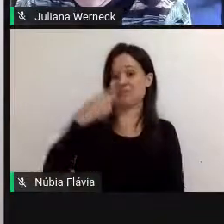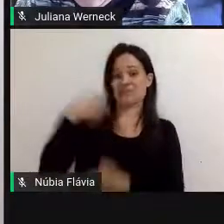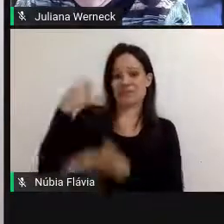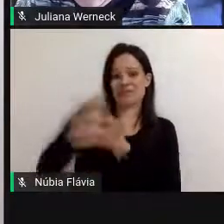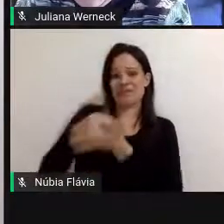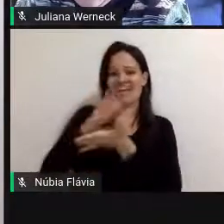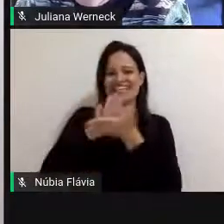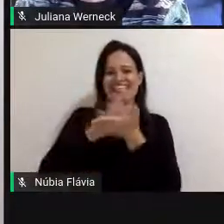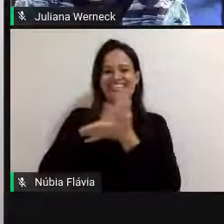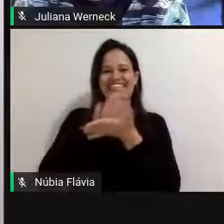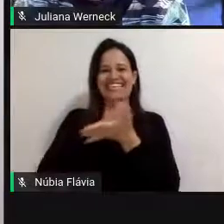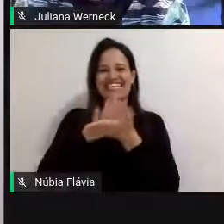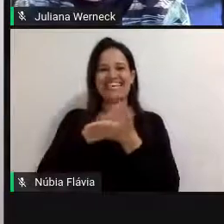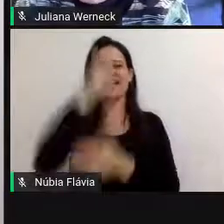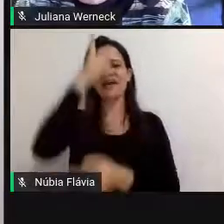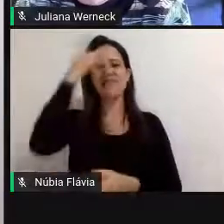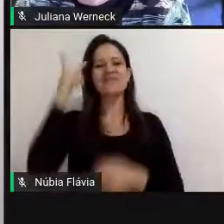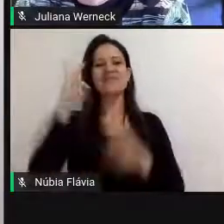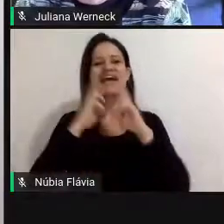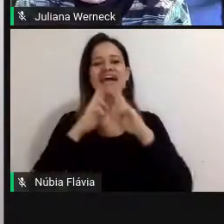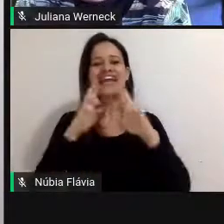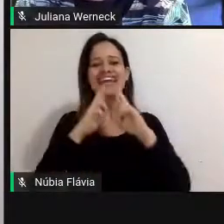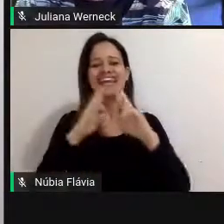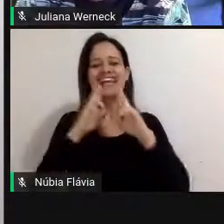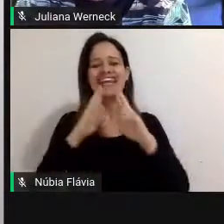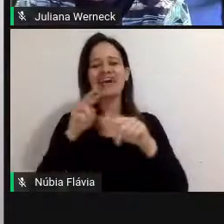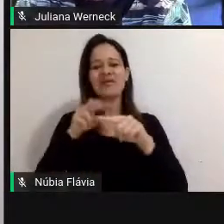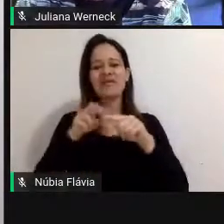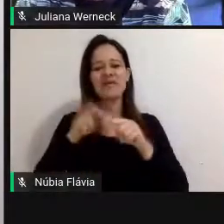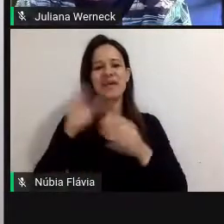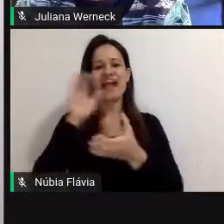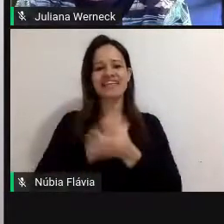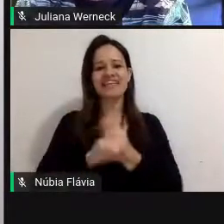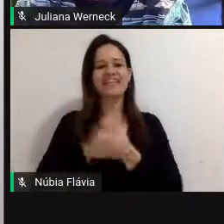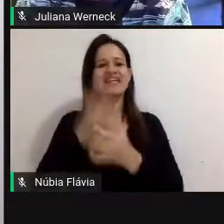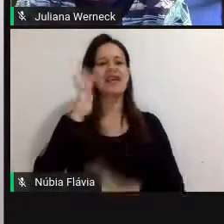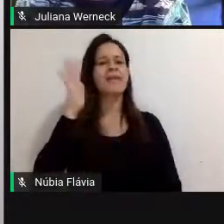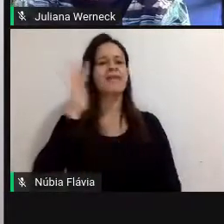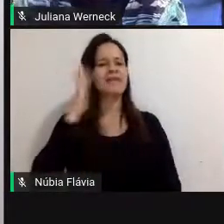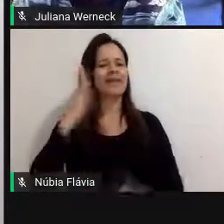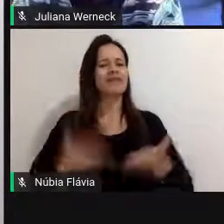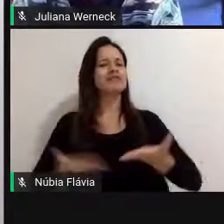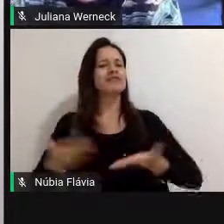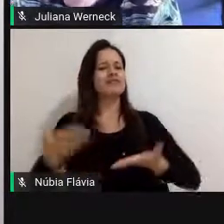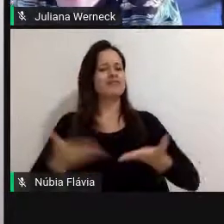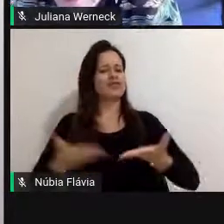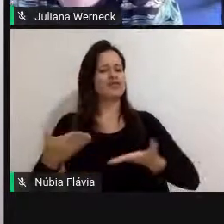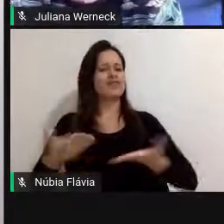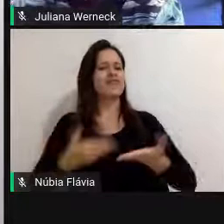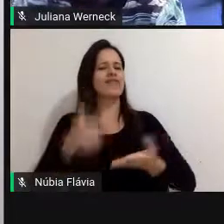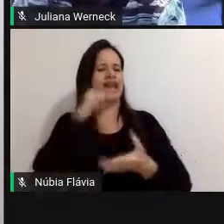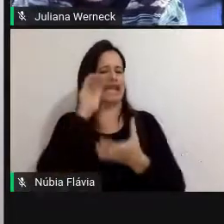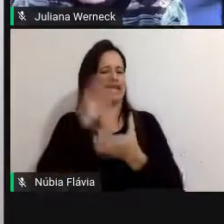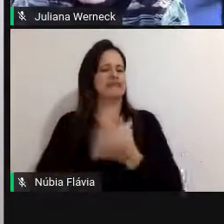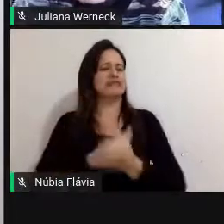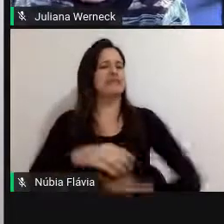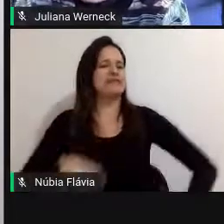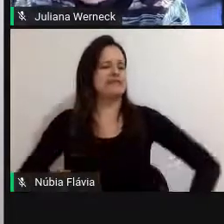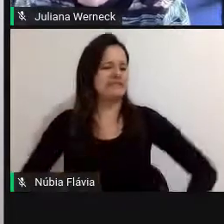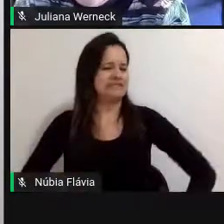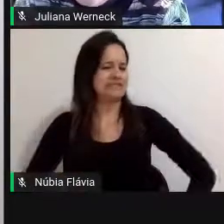O pessoal reclama aí, tem gente que reclama do casamento aí, agora você imagina ser funcionário da sua mulher, é complicado. É